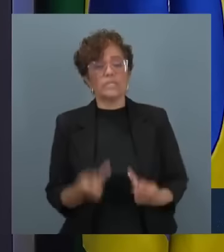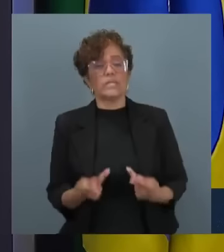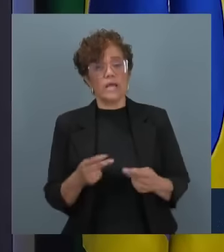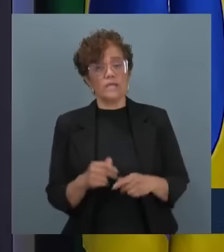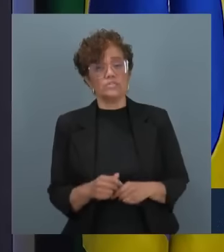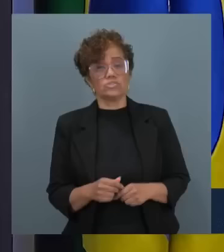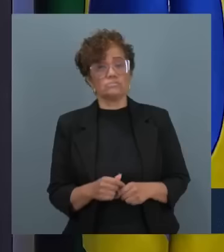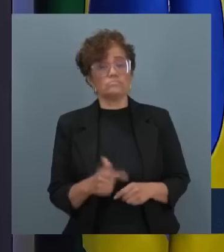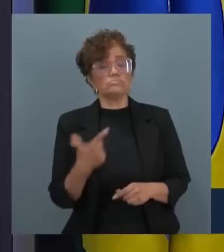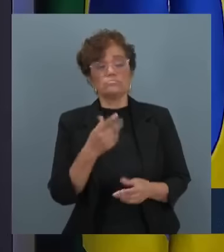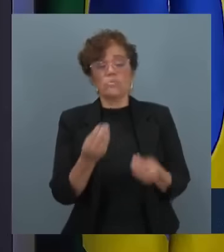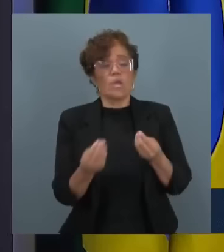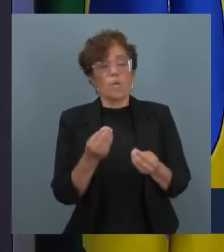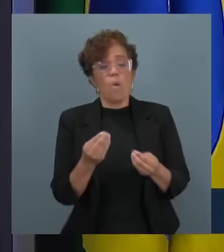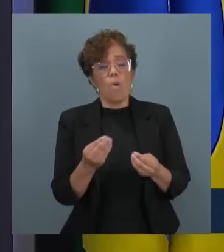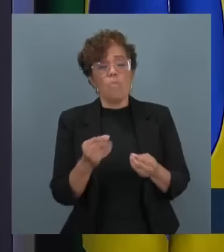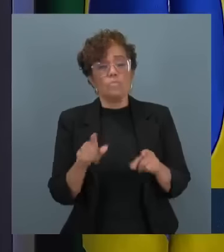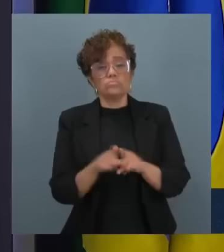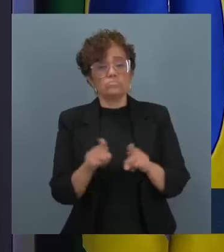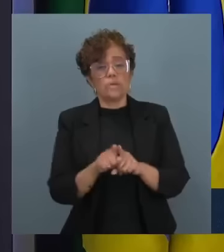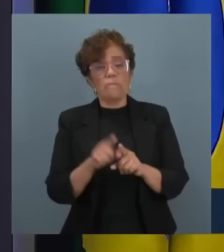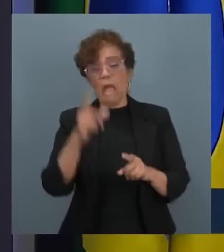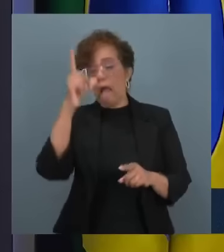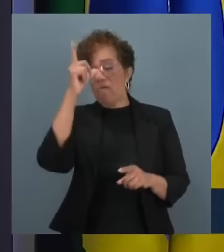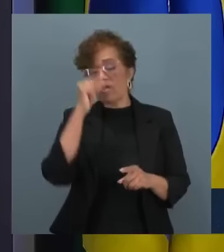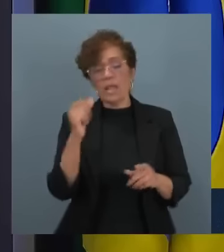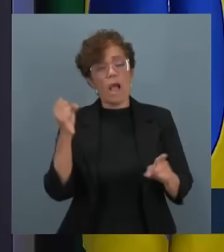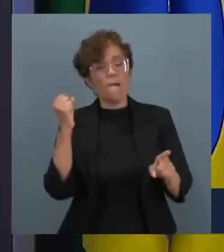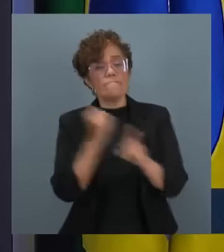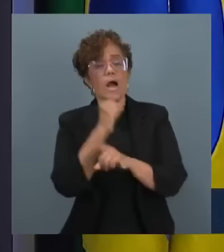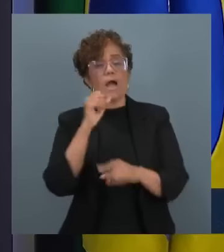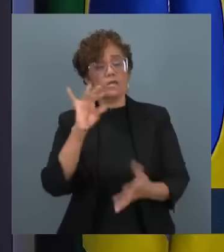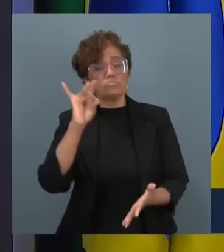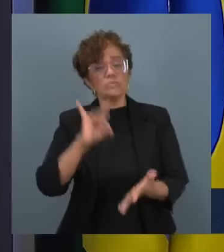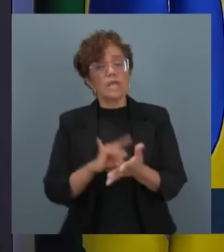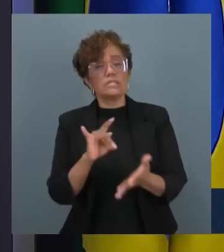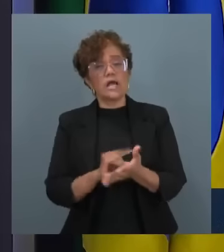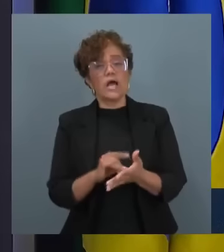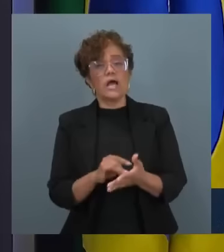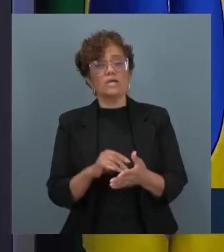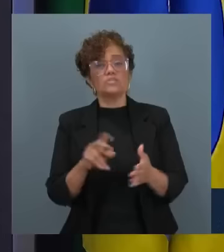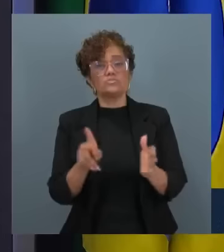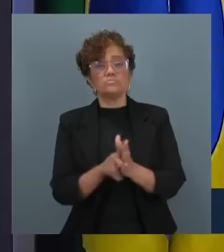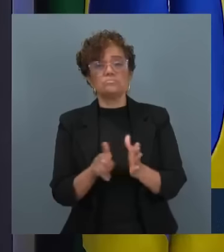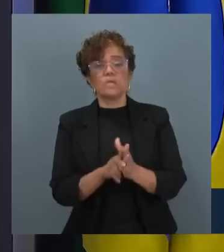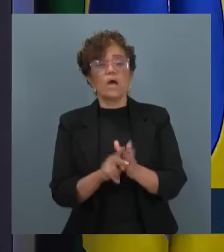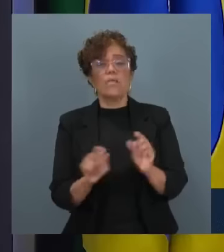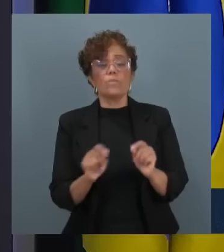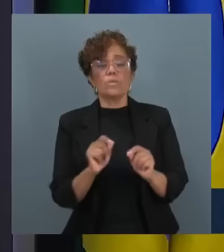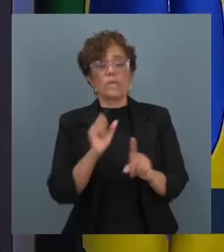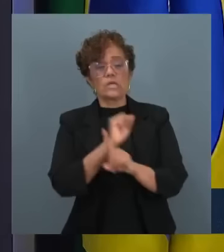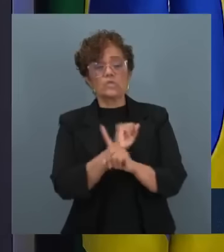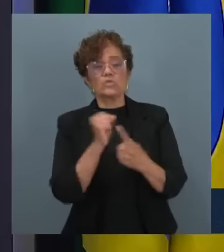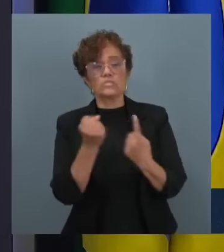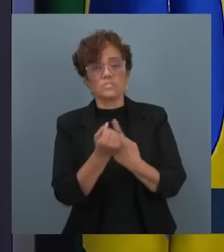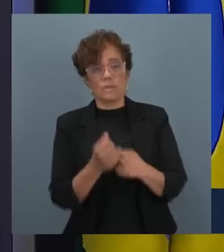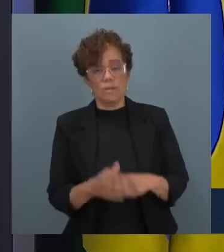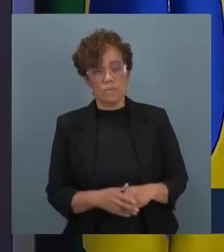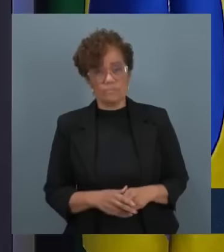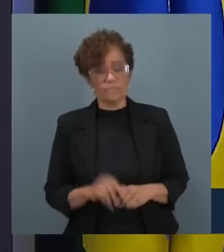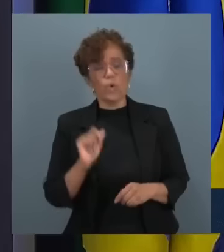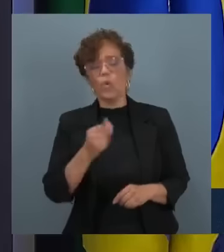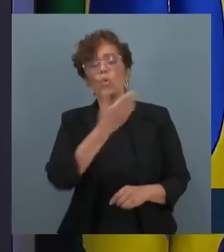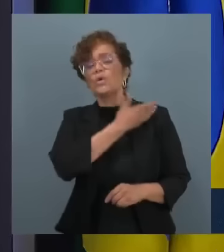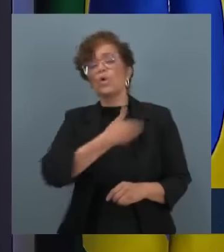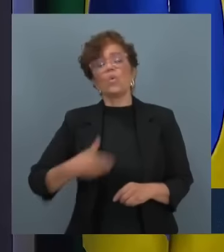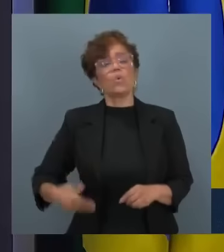o problema, não há como suavizar o impacto dessa realidade sobre o tecido social. E o que faz o governo do